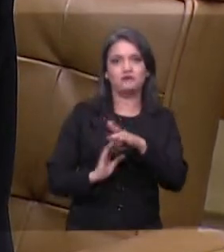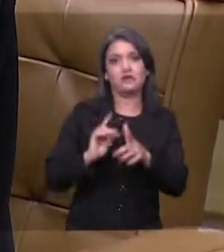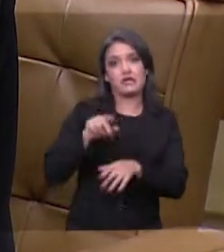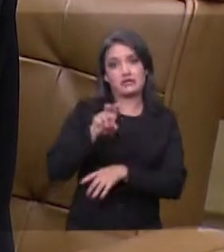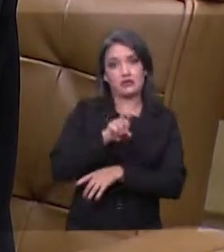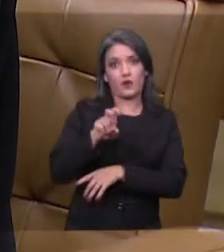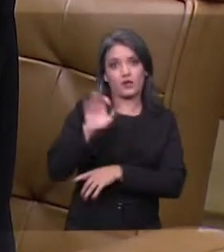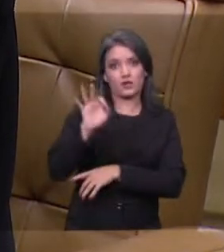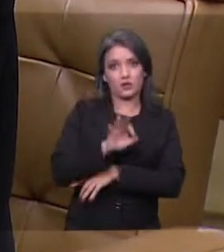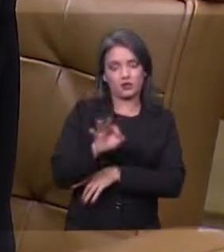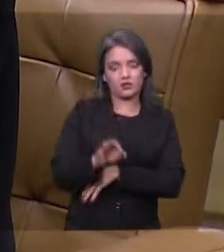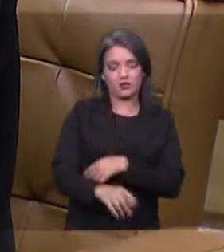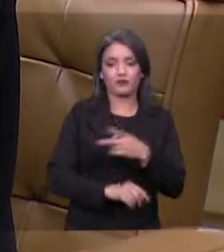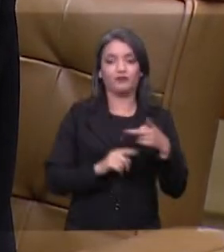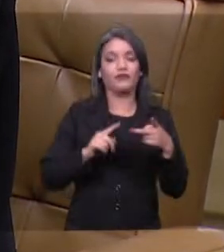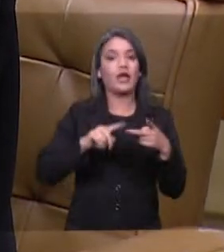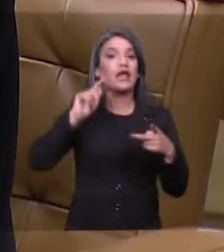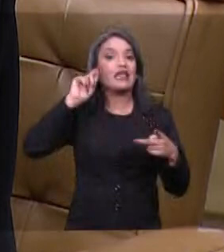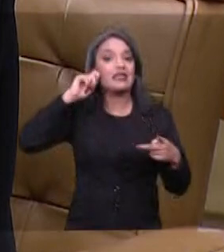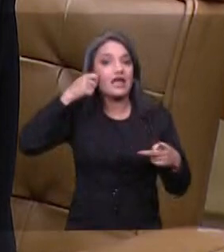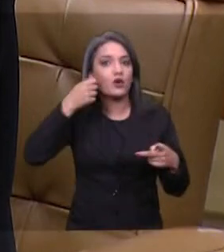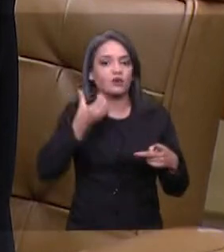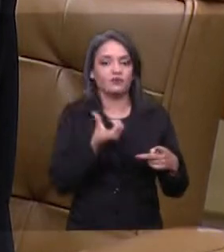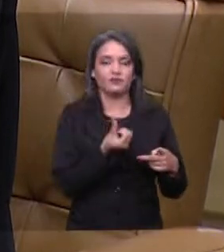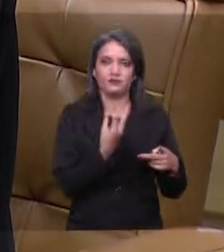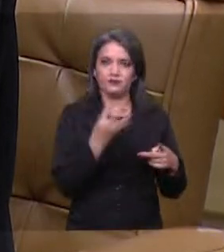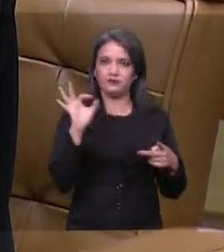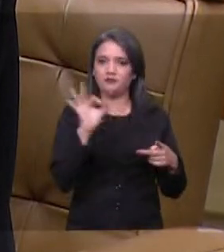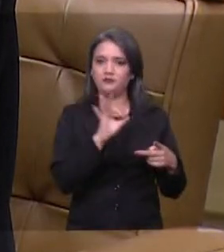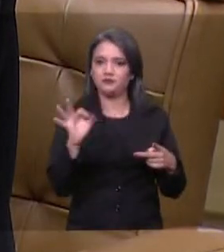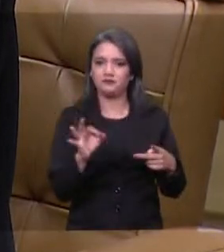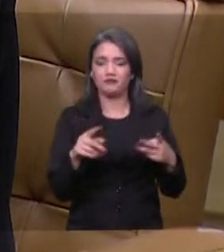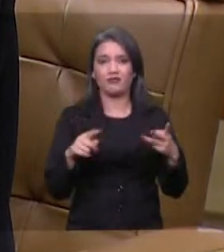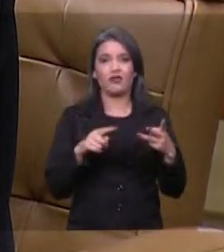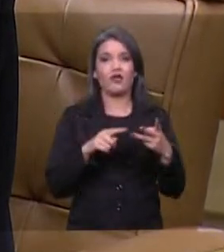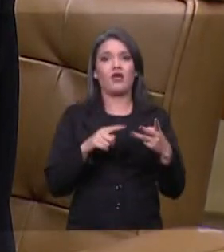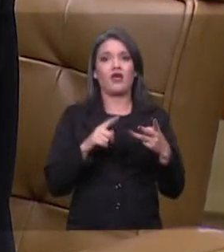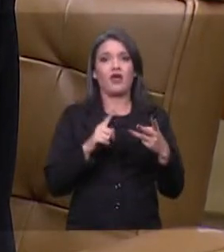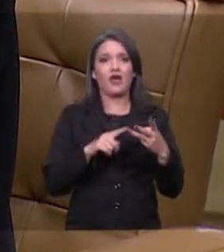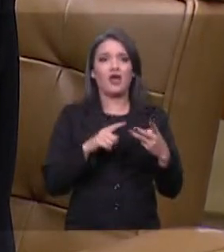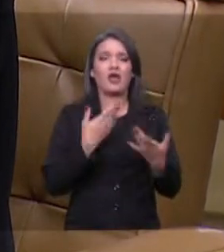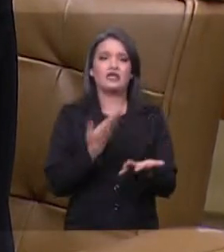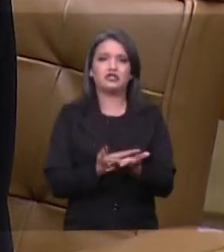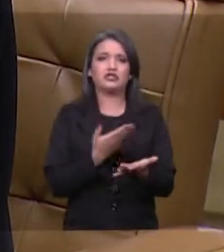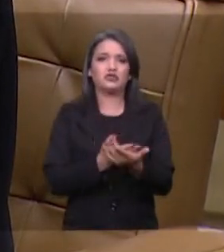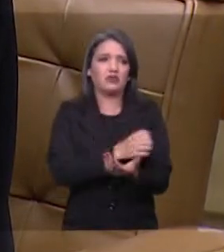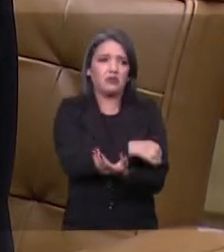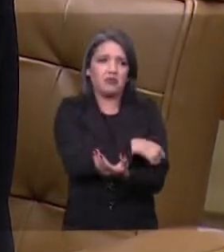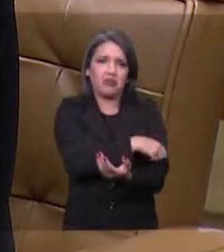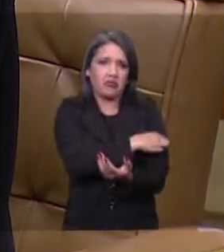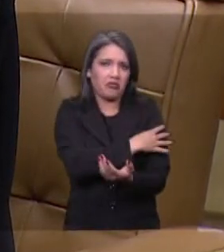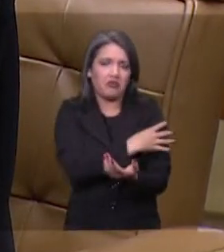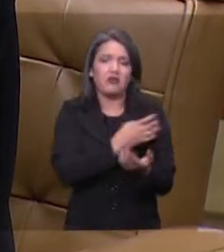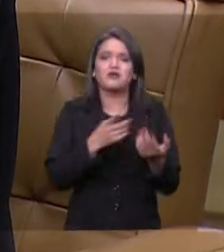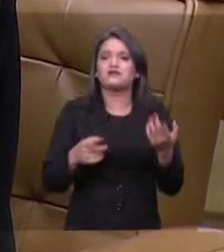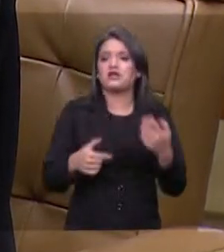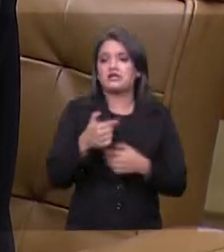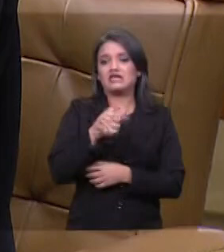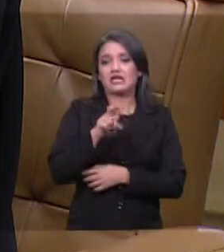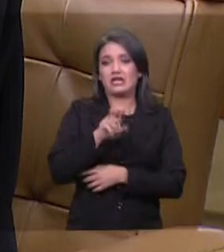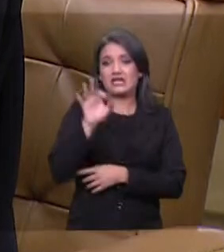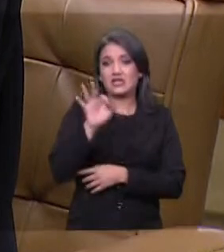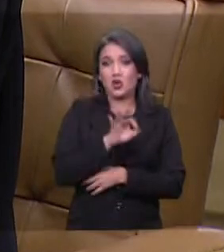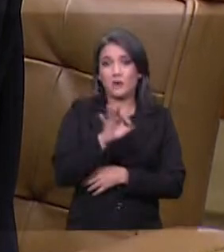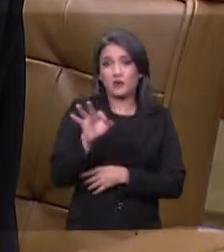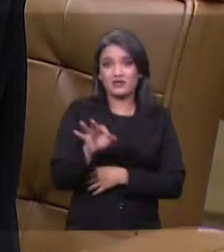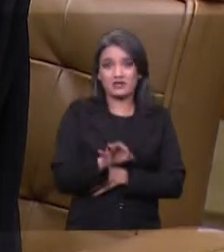55%. Negros, 64%, com baixo grau de escolaridade, uma vez que 75%